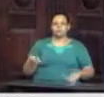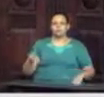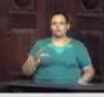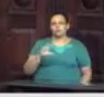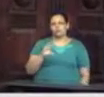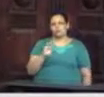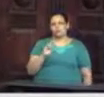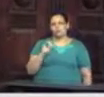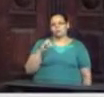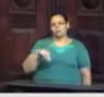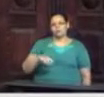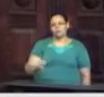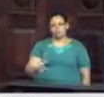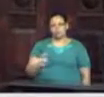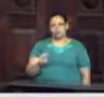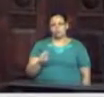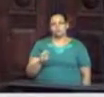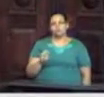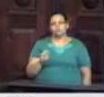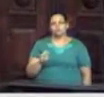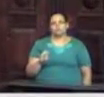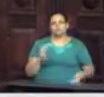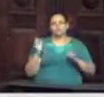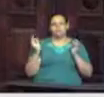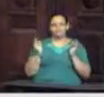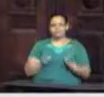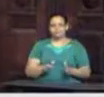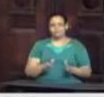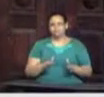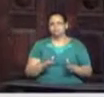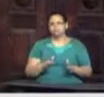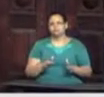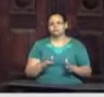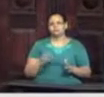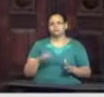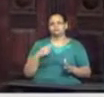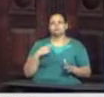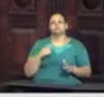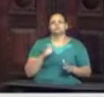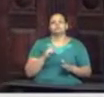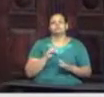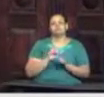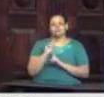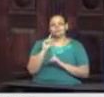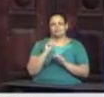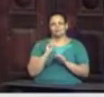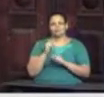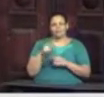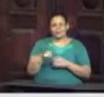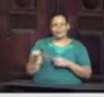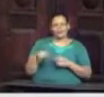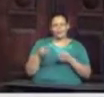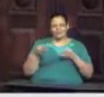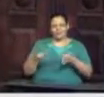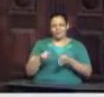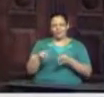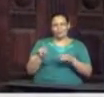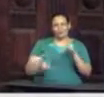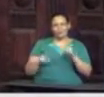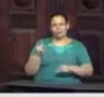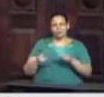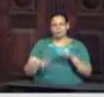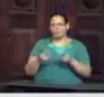crime, verdadeiro crime, em deixar parcelas expressivas da população